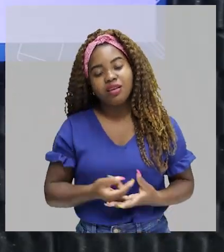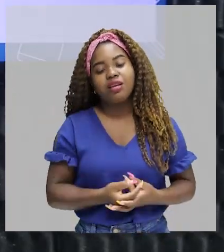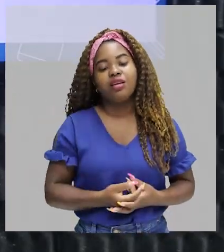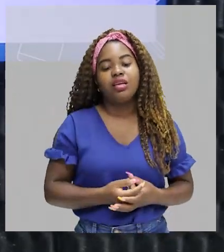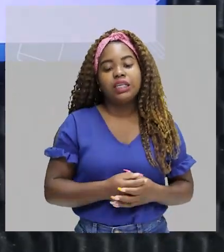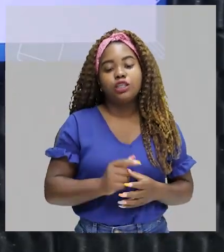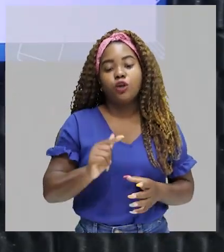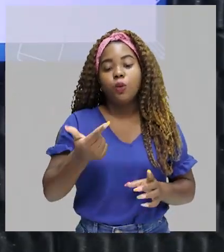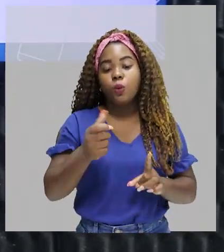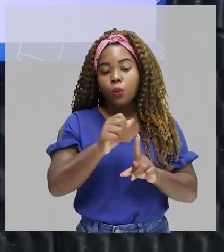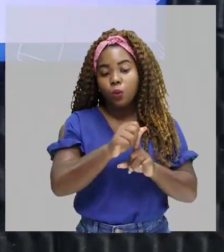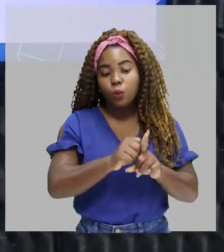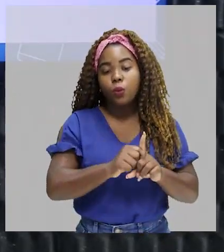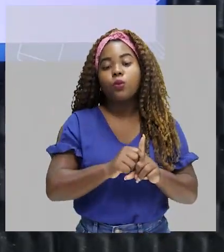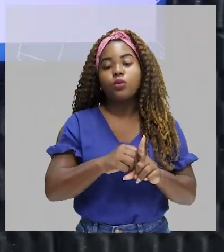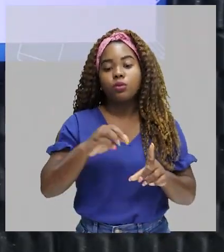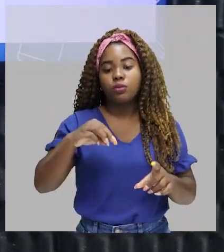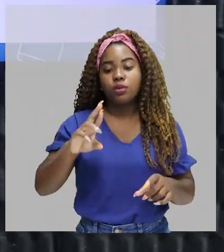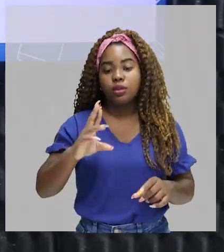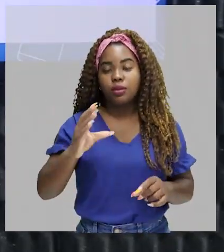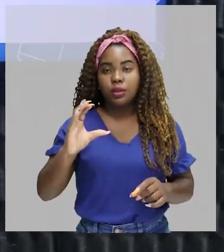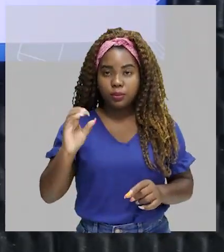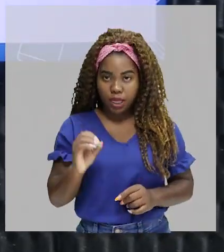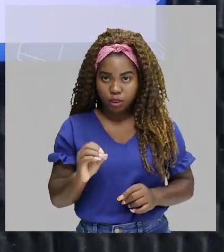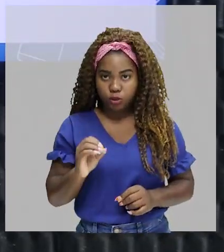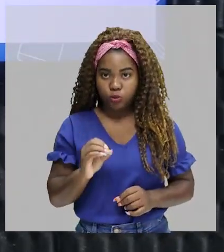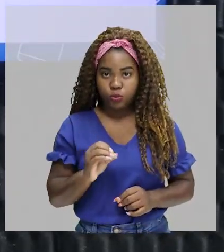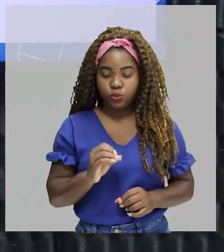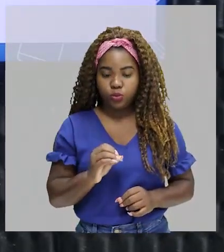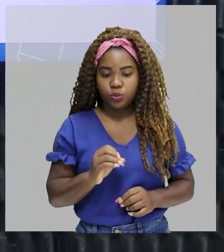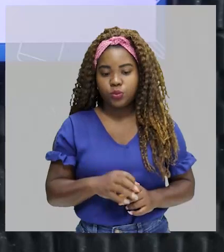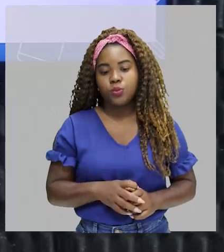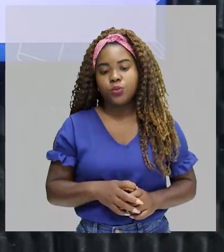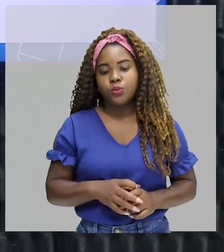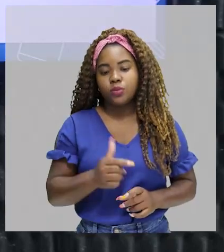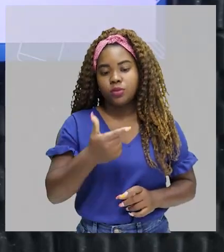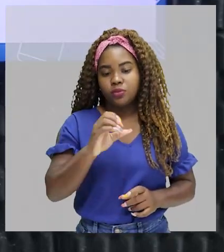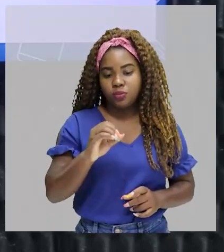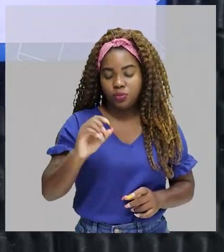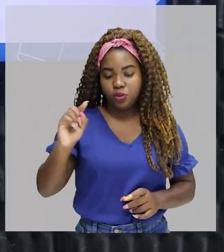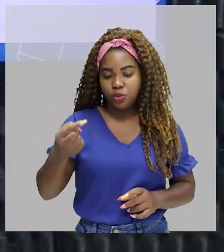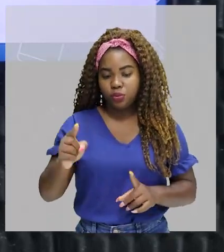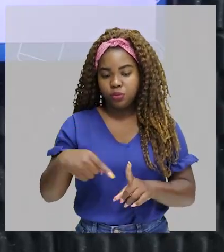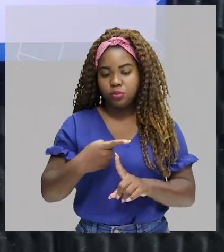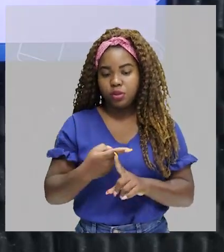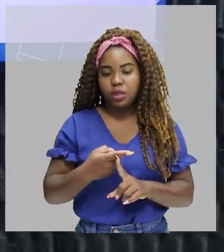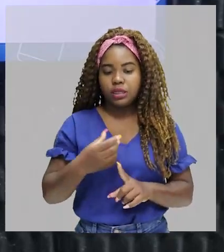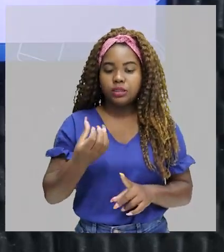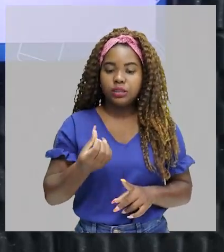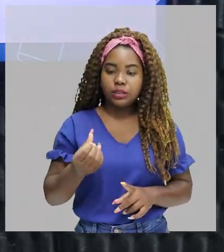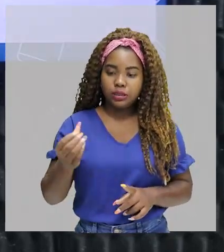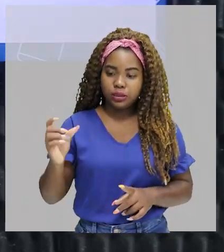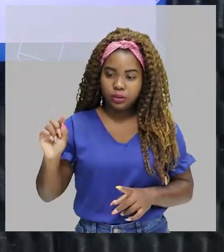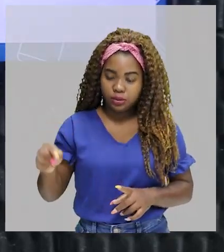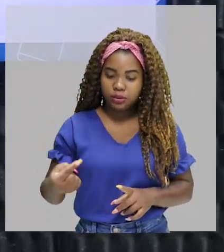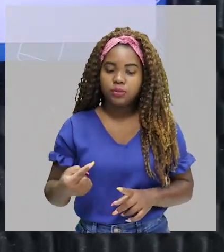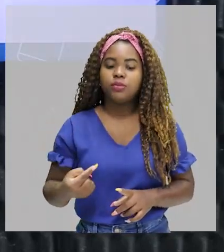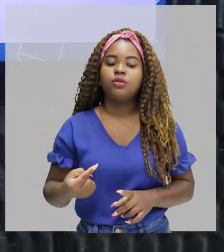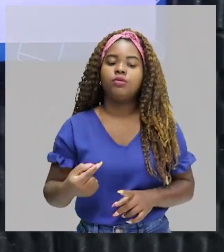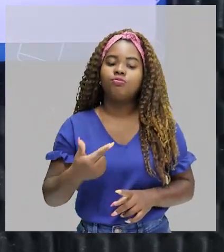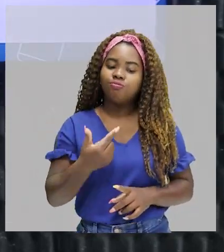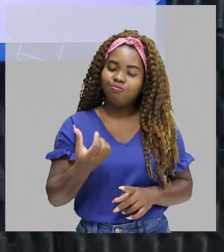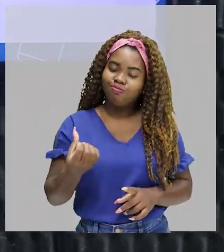o próximo mês, que é março? Ora, eu vou pegar o anterior, 20 mil mais os 6 mil, que é a razão,